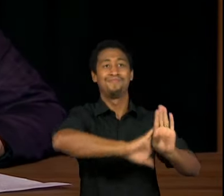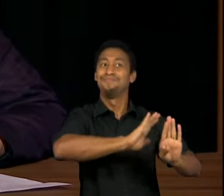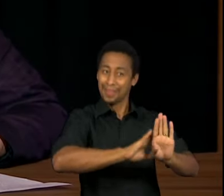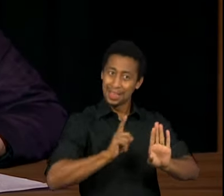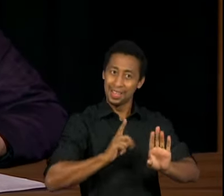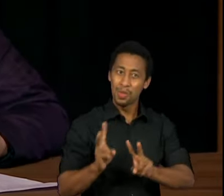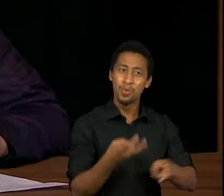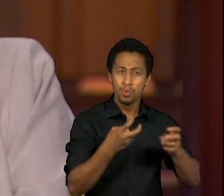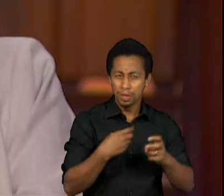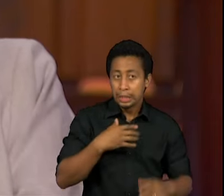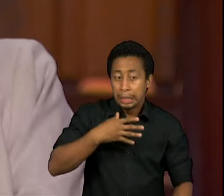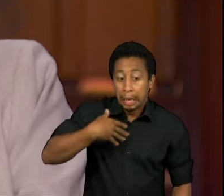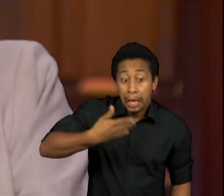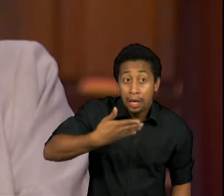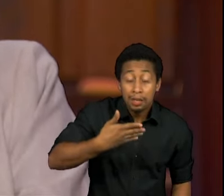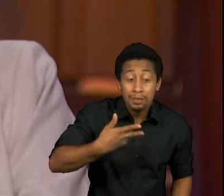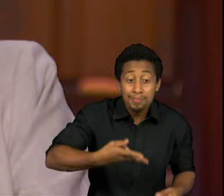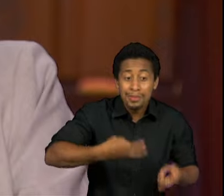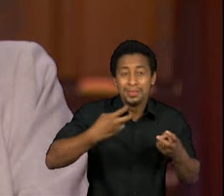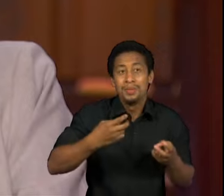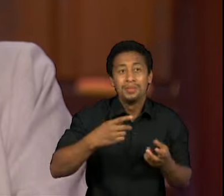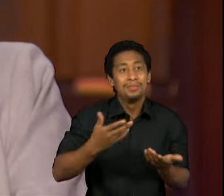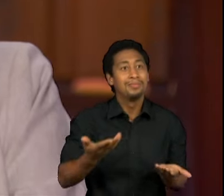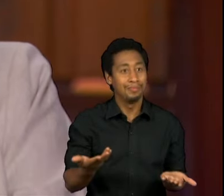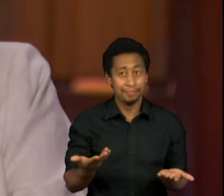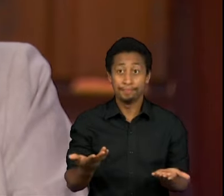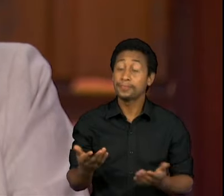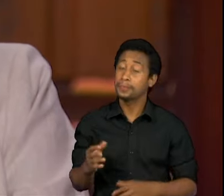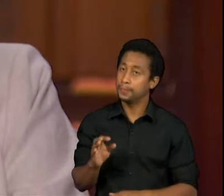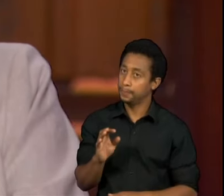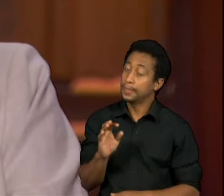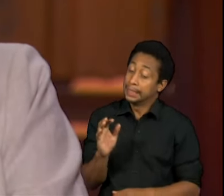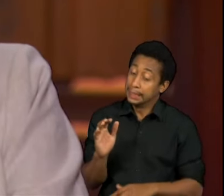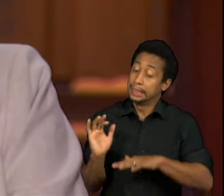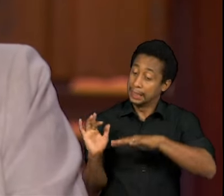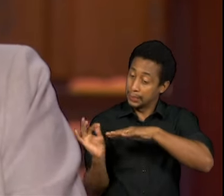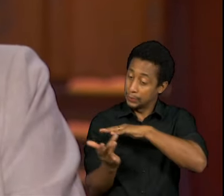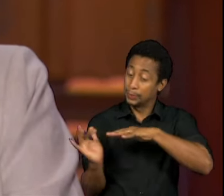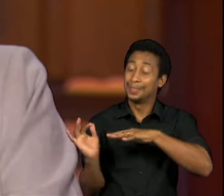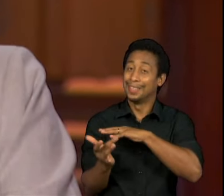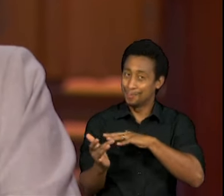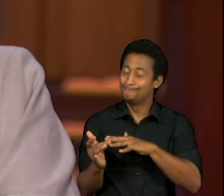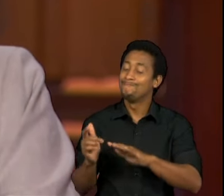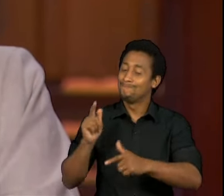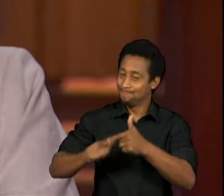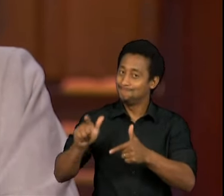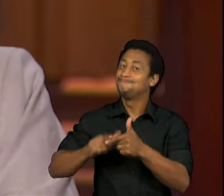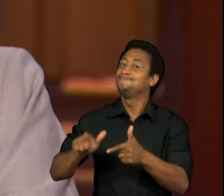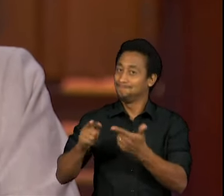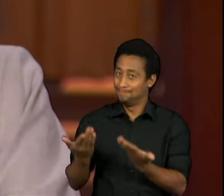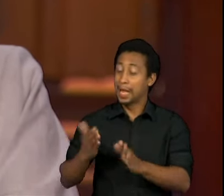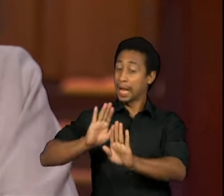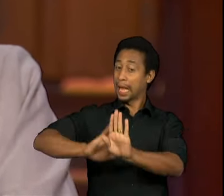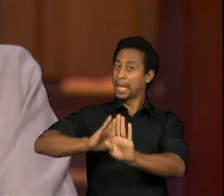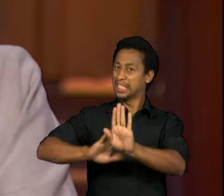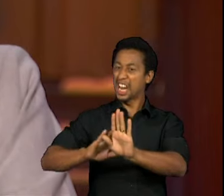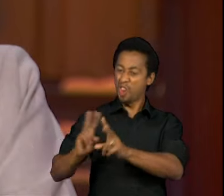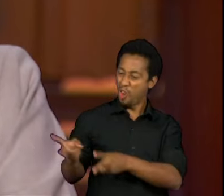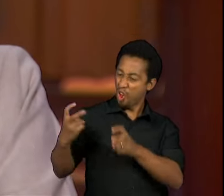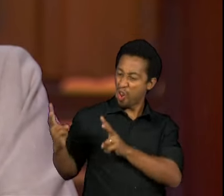perceber isso saber tudo na questão das redes sociais eu acho que sim e as pessoas ainda não